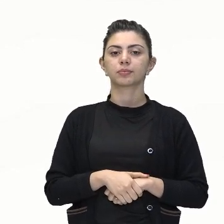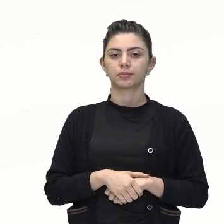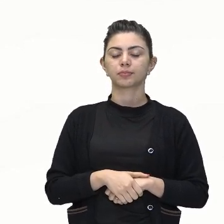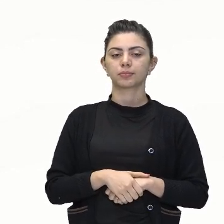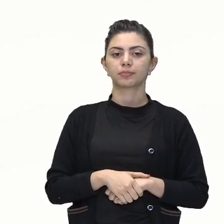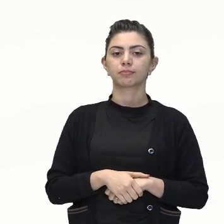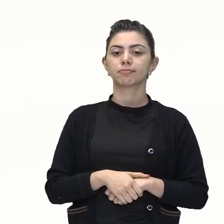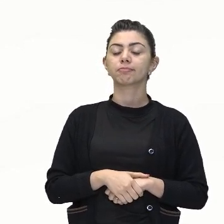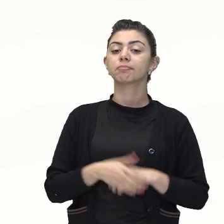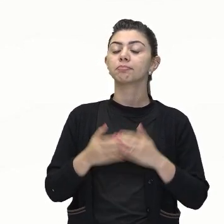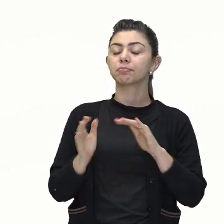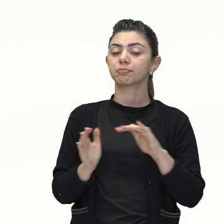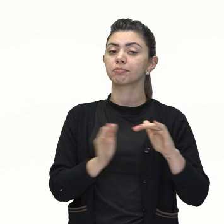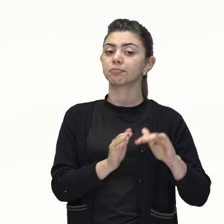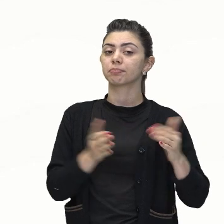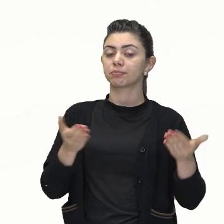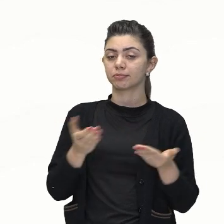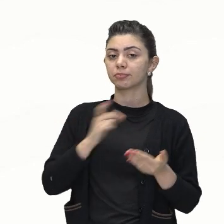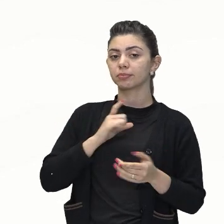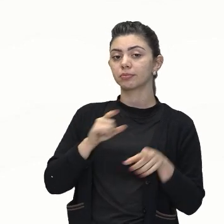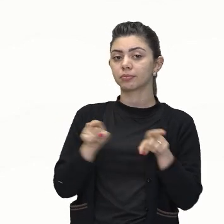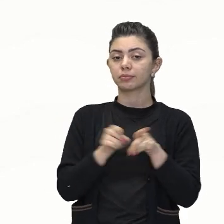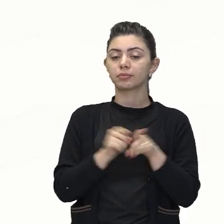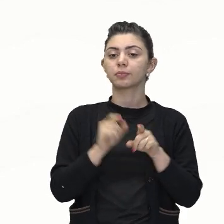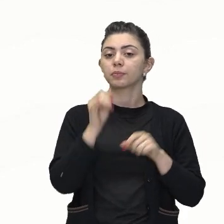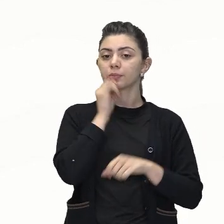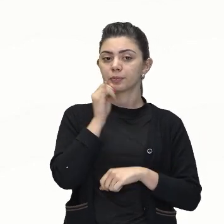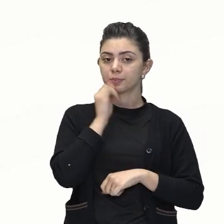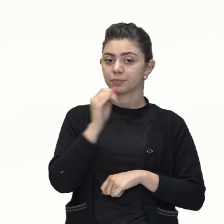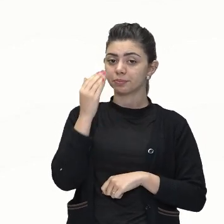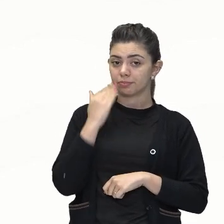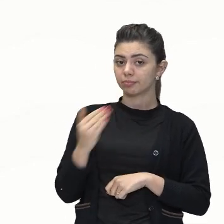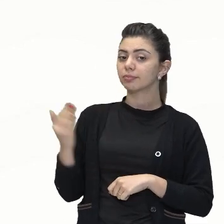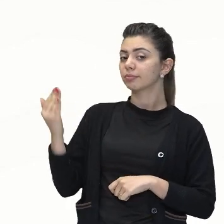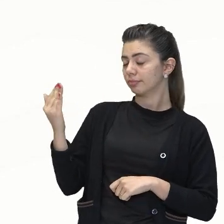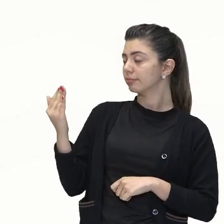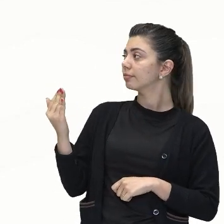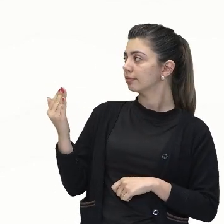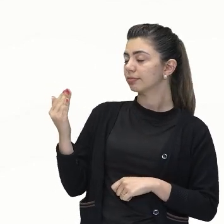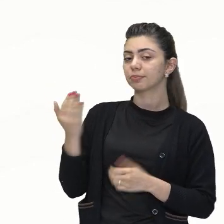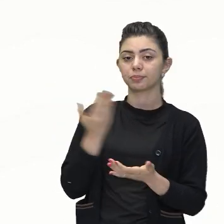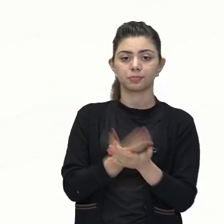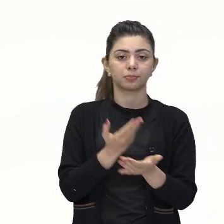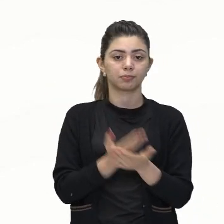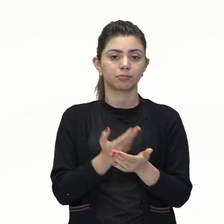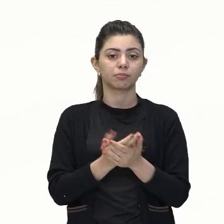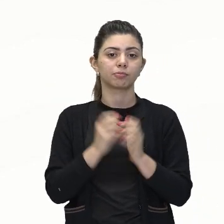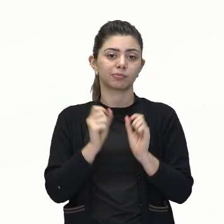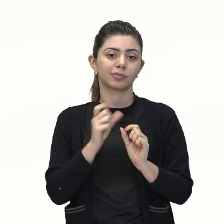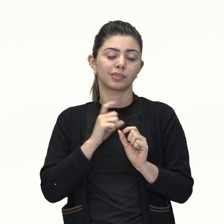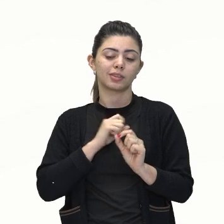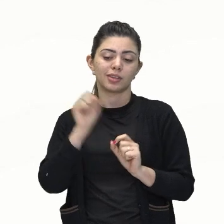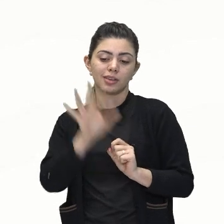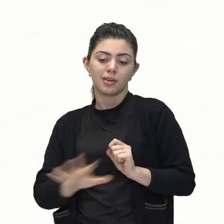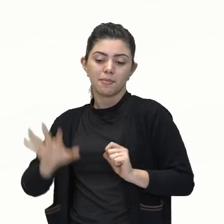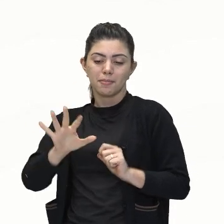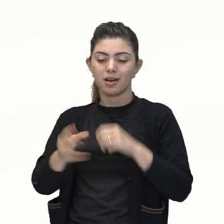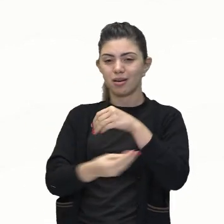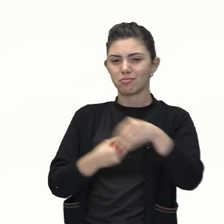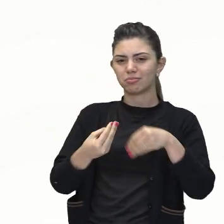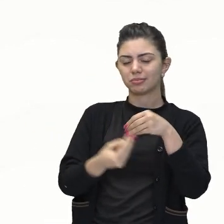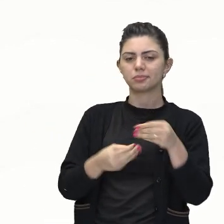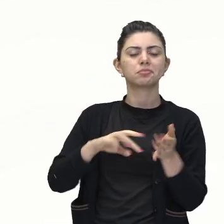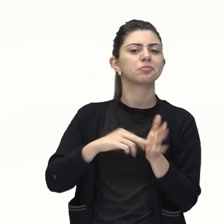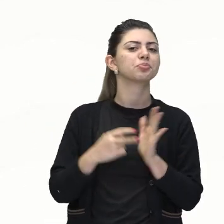Agora, existirão também, você pode se deparar nos seus estudos, com figuras mistas. O que são